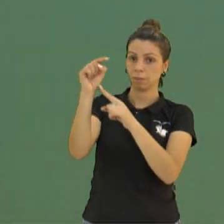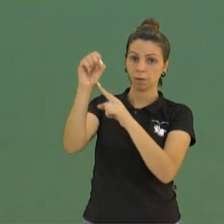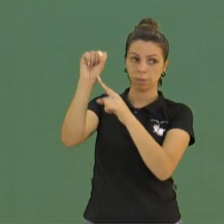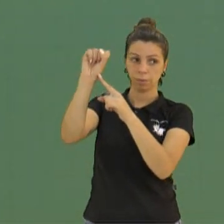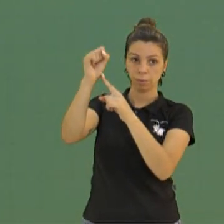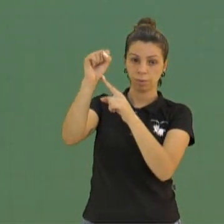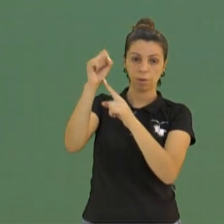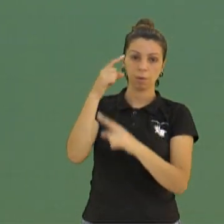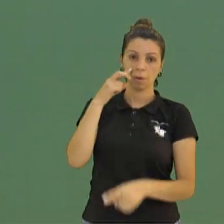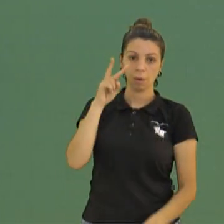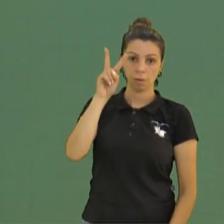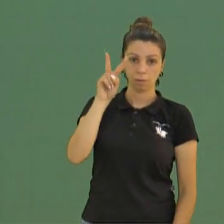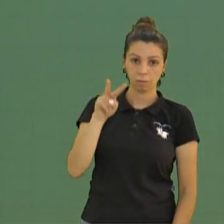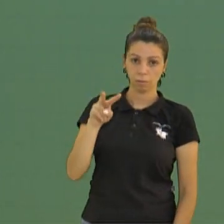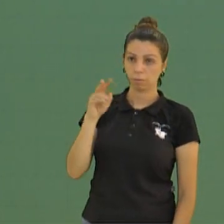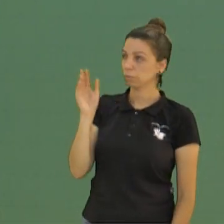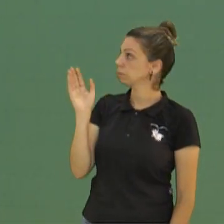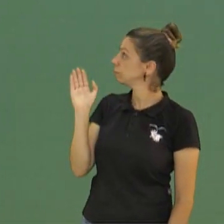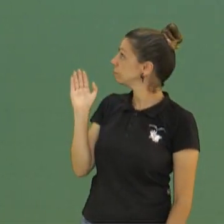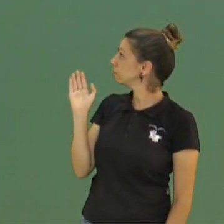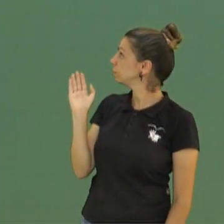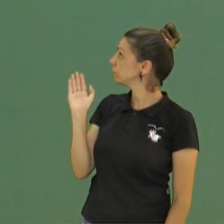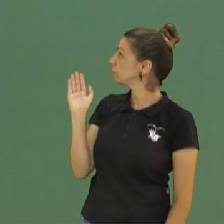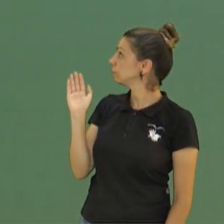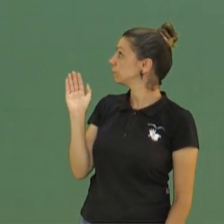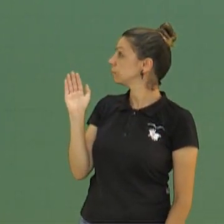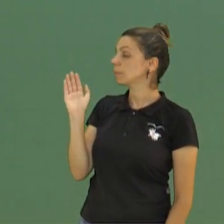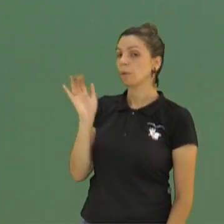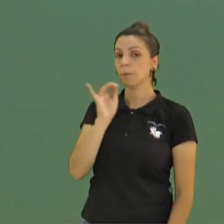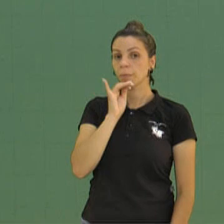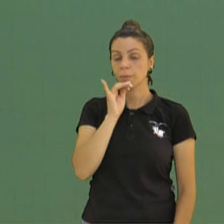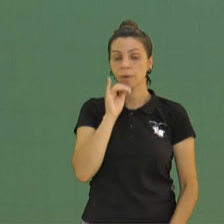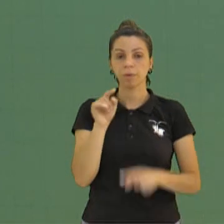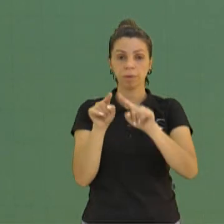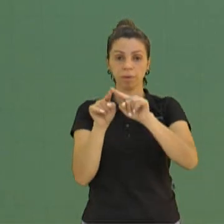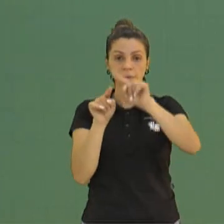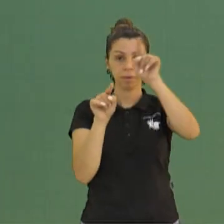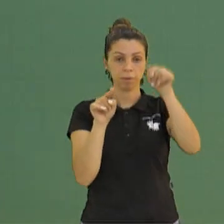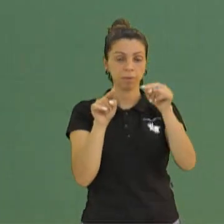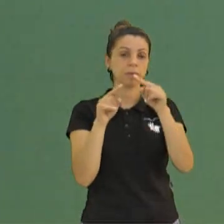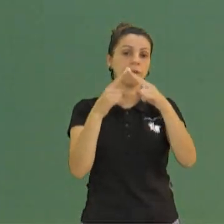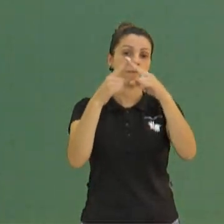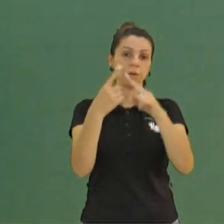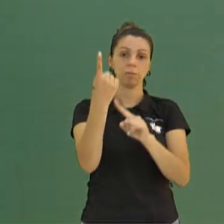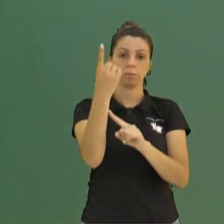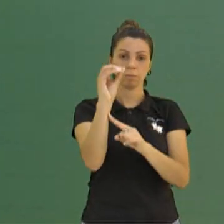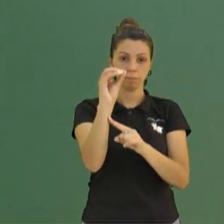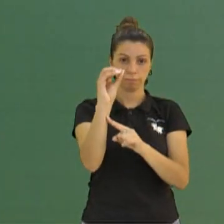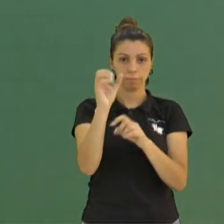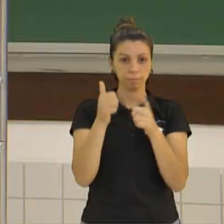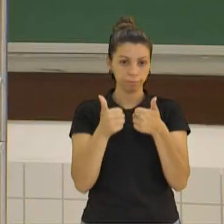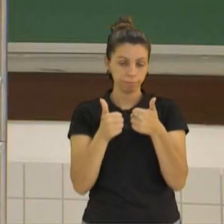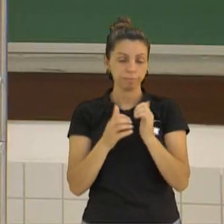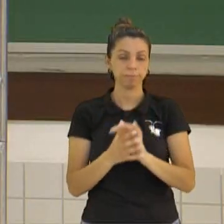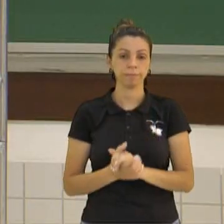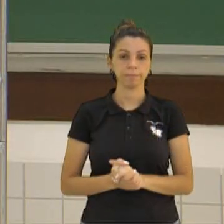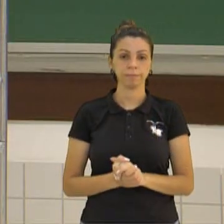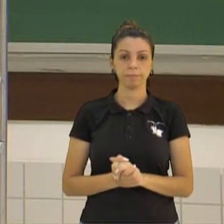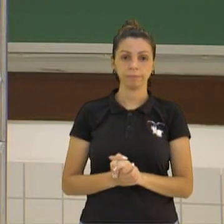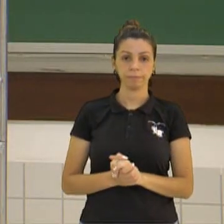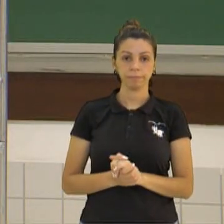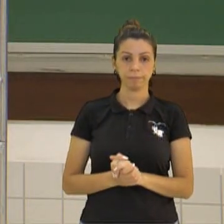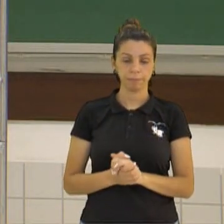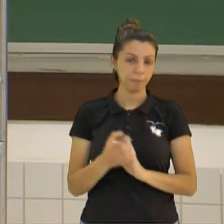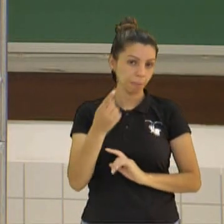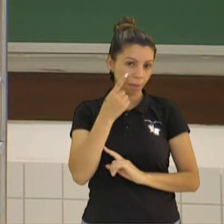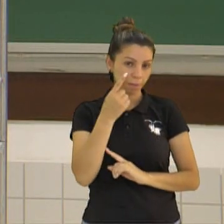mais uma olhadinha aqui, tá? Para cada pulada de vírgula, você tem que multiplicar por 10 uma vez. Certo? Vamos conferir